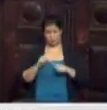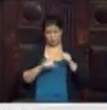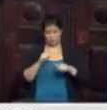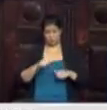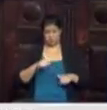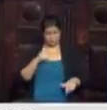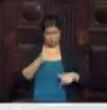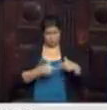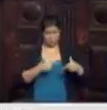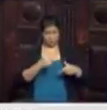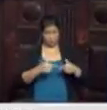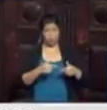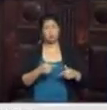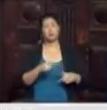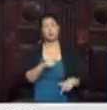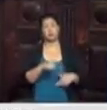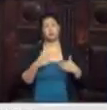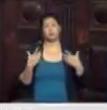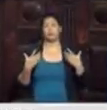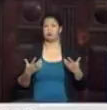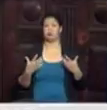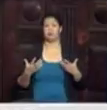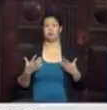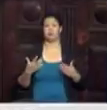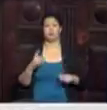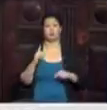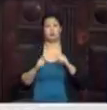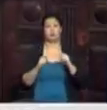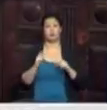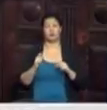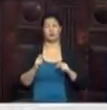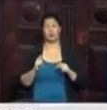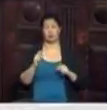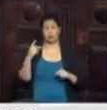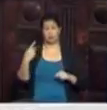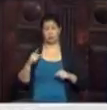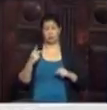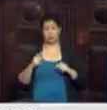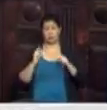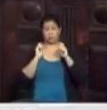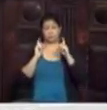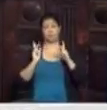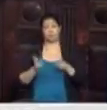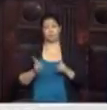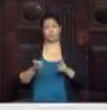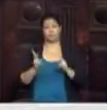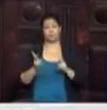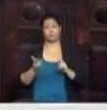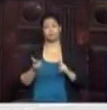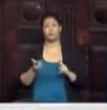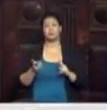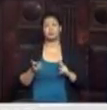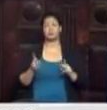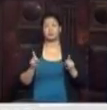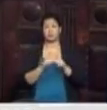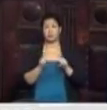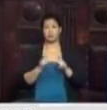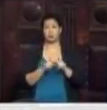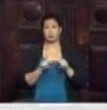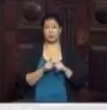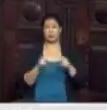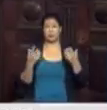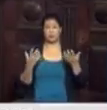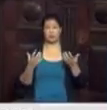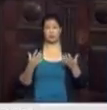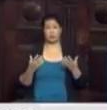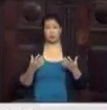ele quer que o acordado prevaleça sobre o legislado, quer a terceirização na atividade